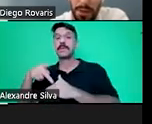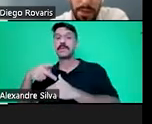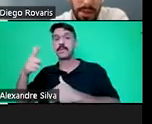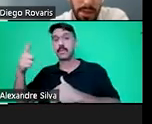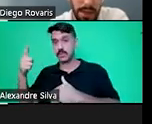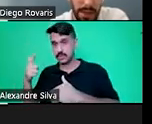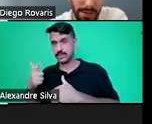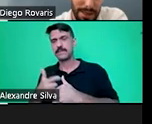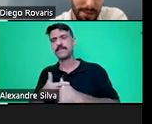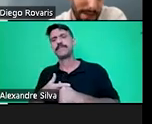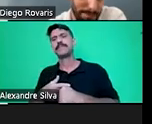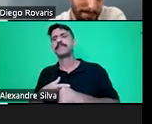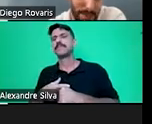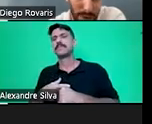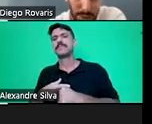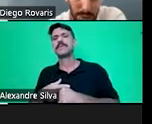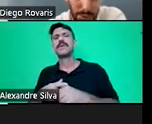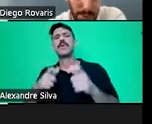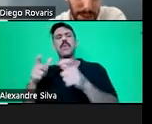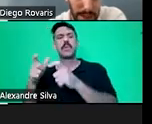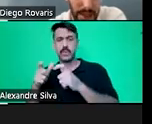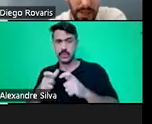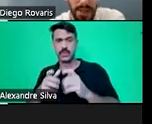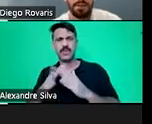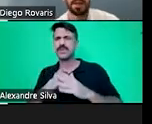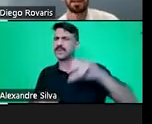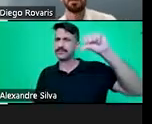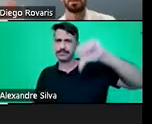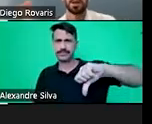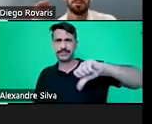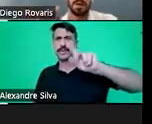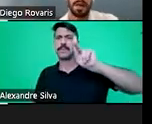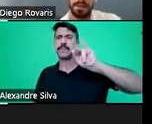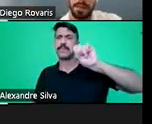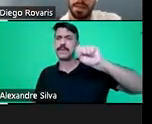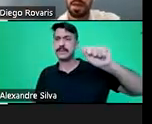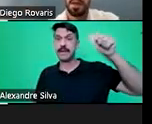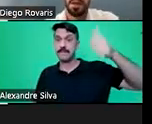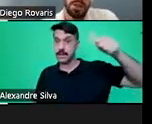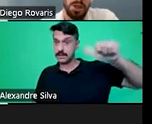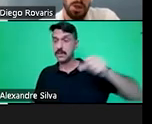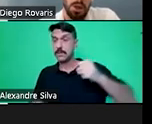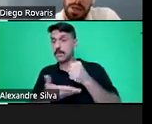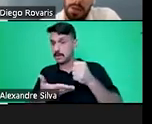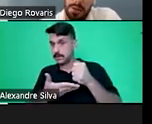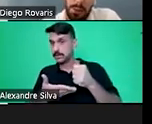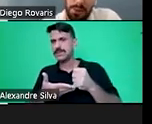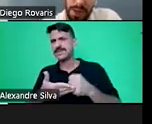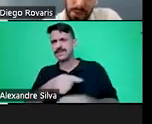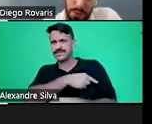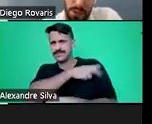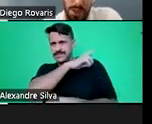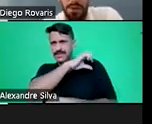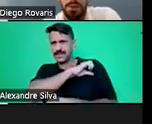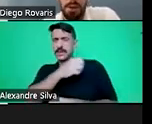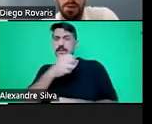da OECD, ele vai mal no PISA, né, que é aquela avaliação da educação básica, e quando a gente olha para